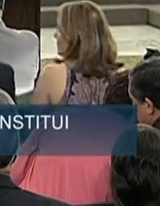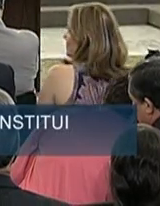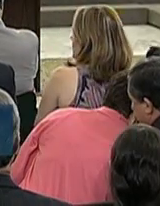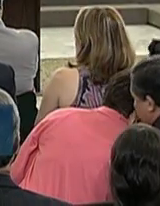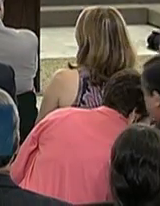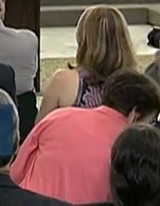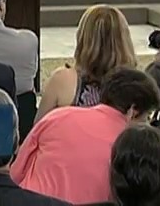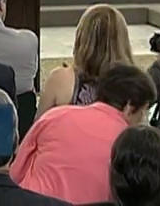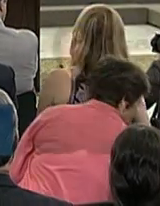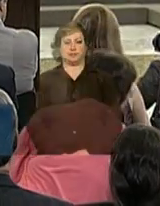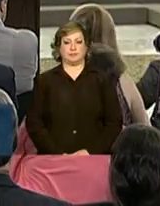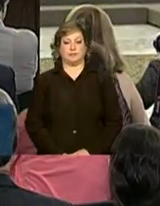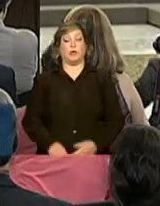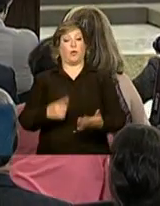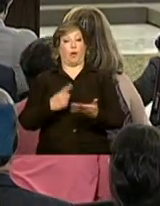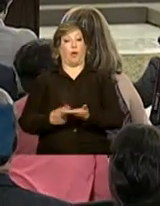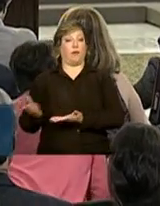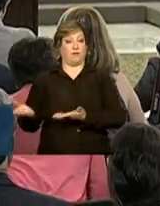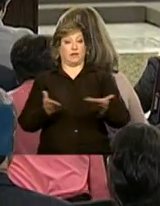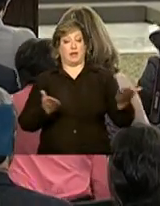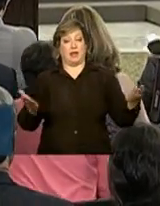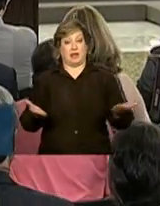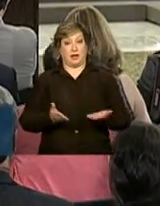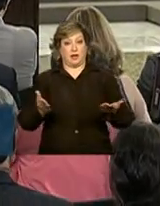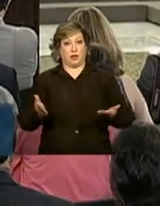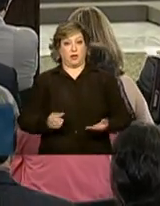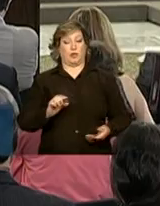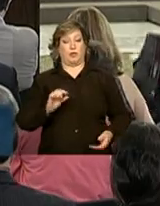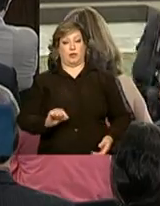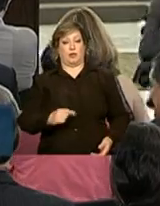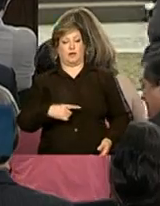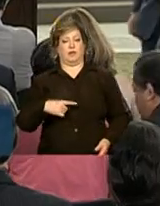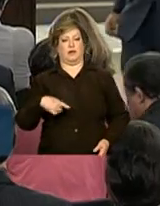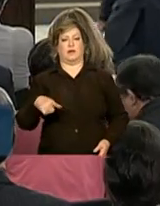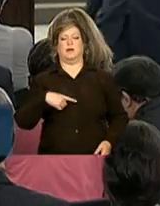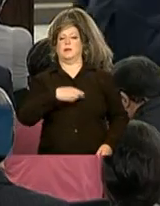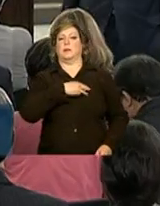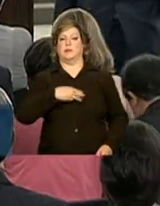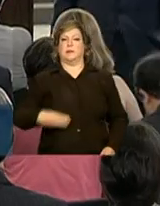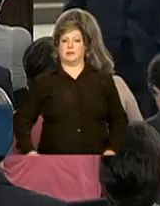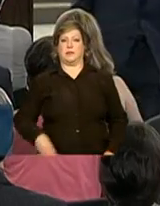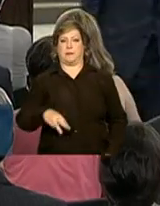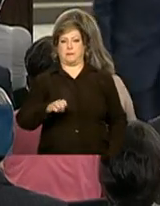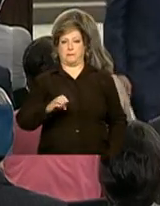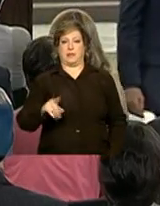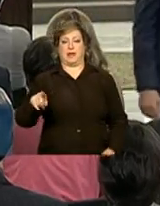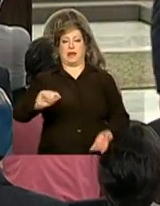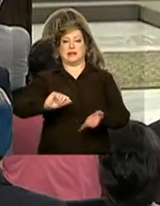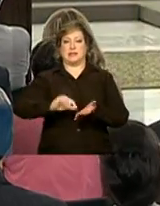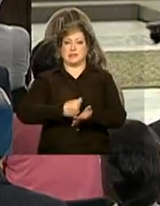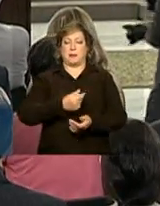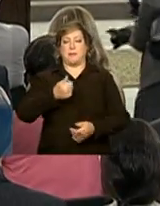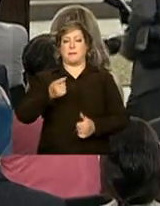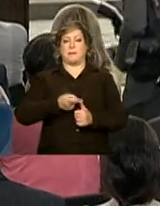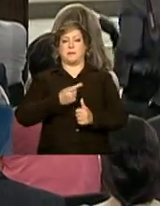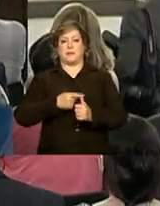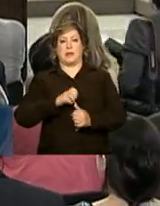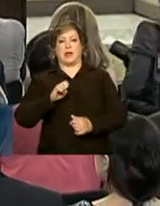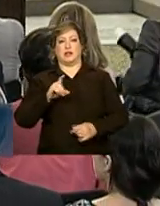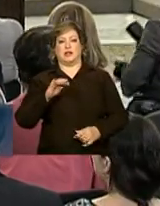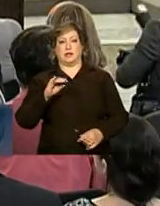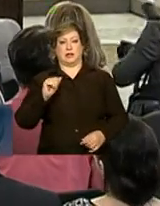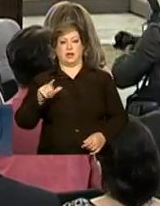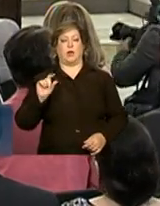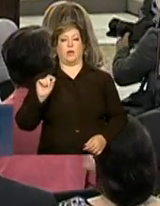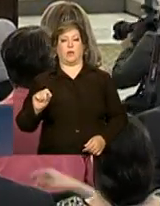Convidamos a seguir o ministro da Educação, Aloysio Mercadante, a assinar o primeiro edital de pré-seleção de